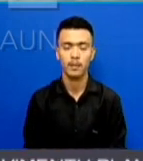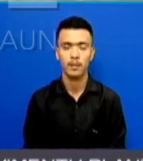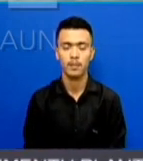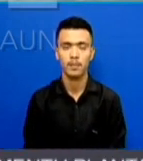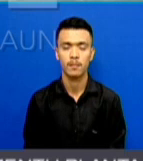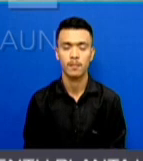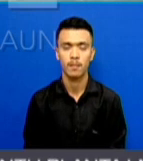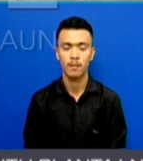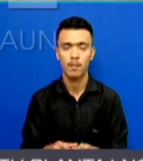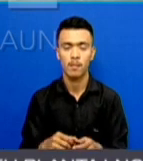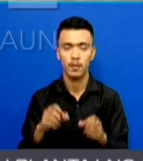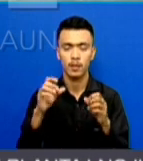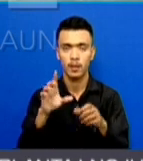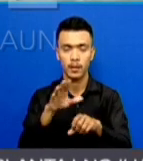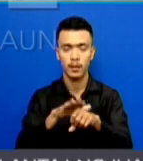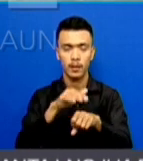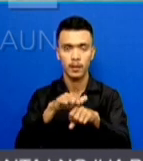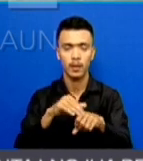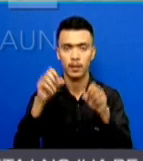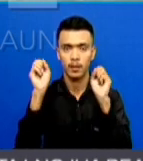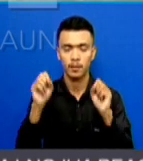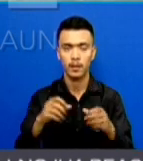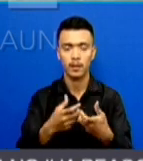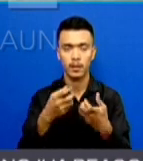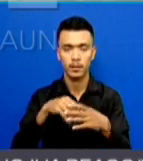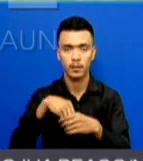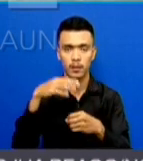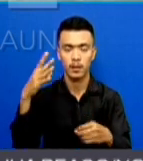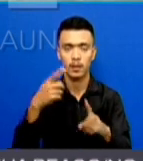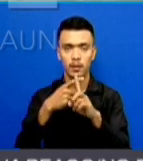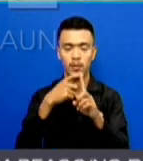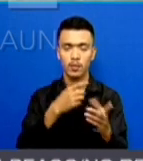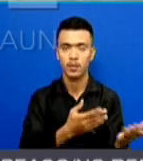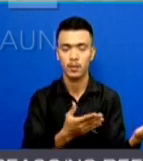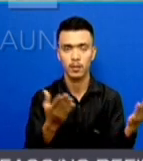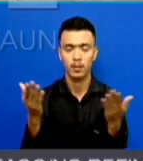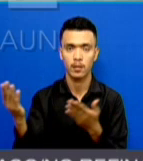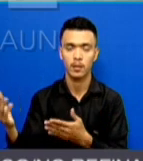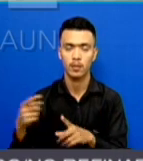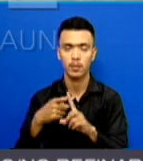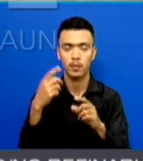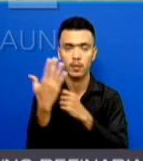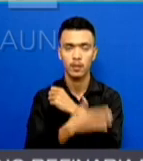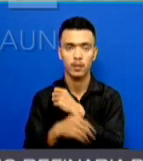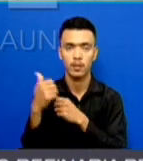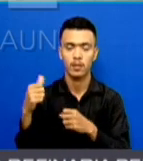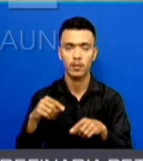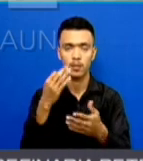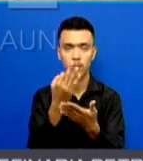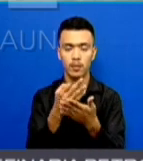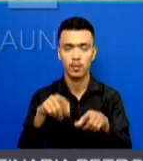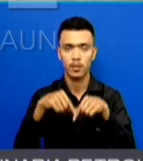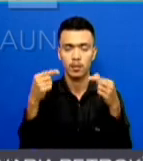nenek, bele coreano se dependência da mais importação mais lei liu. A mano aí né subsídio grupo agricultura sira